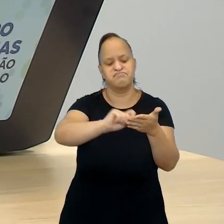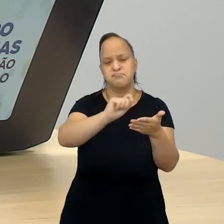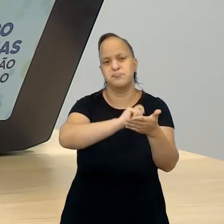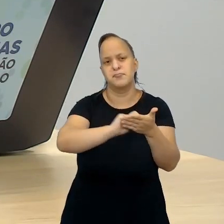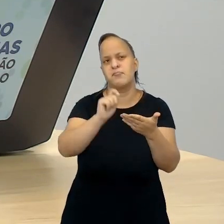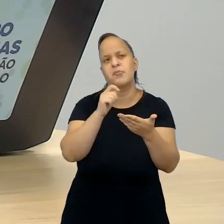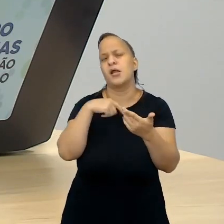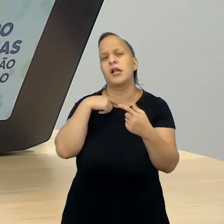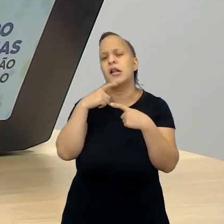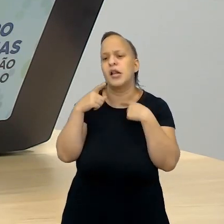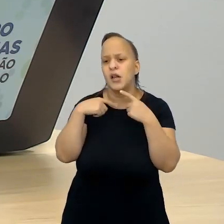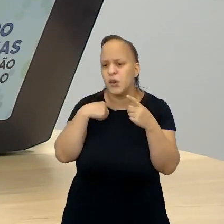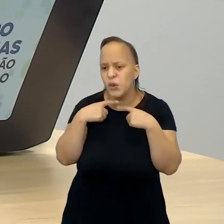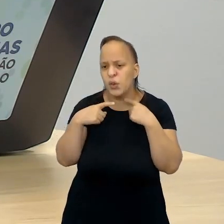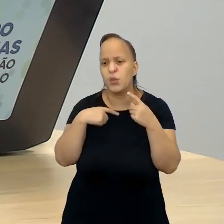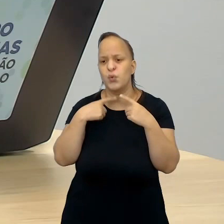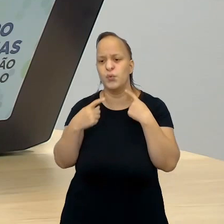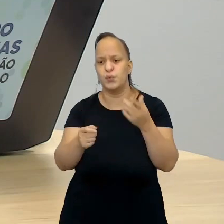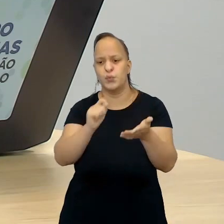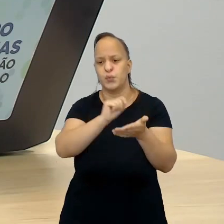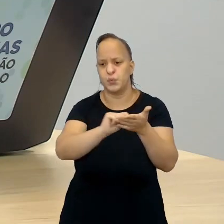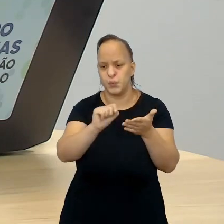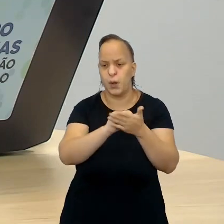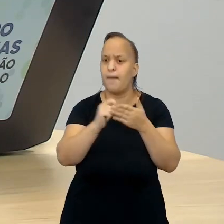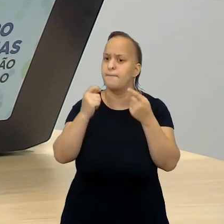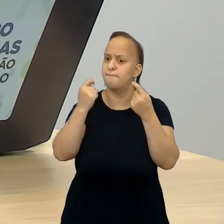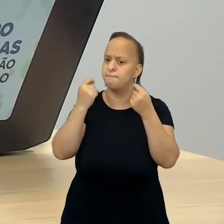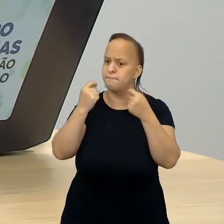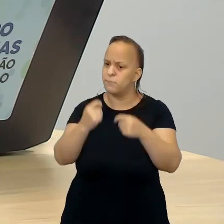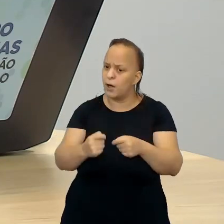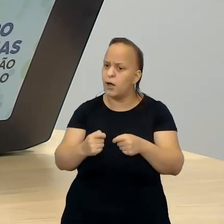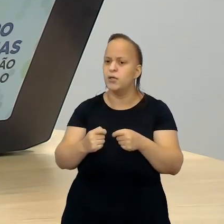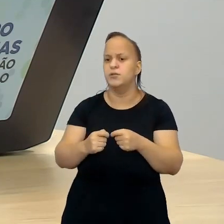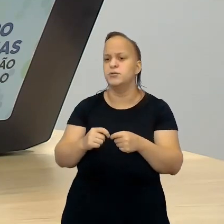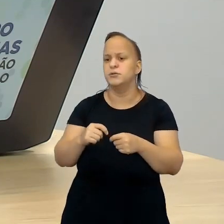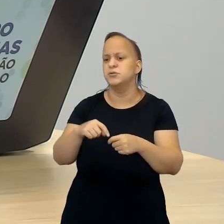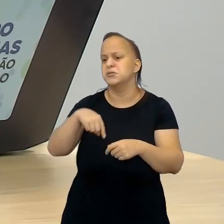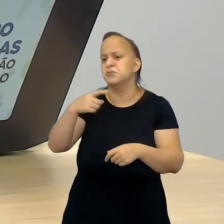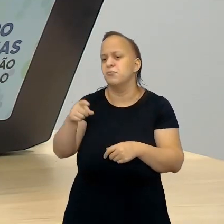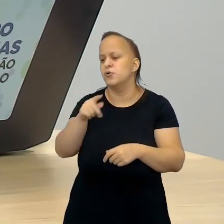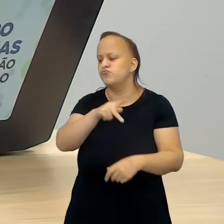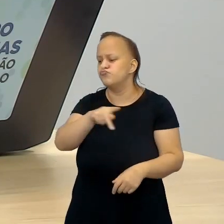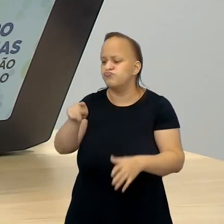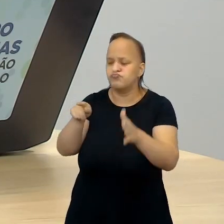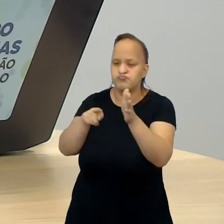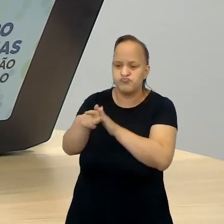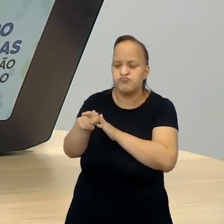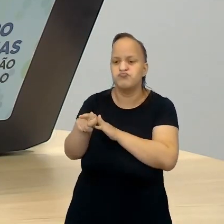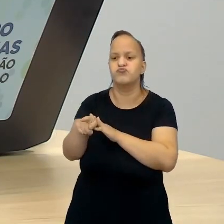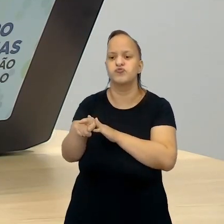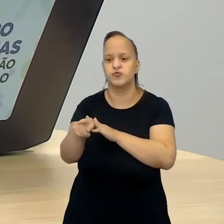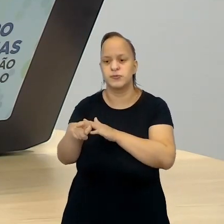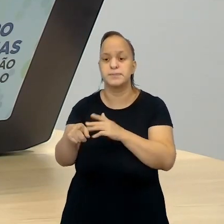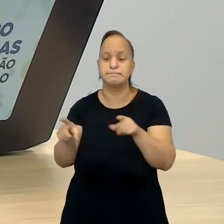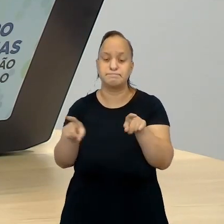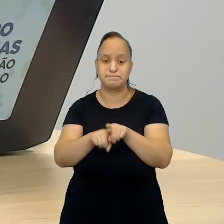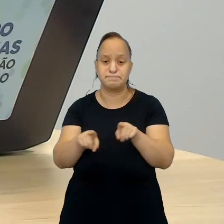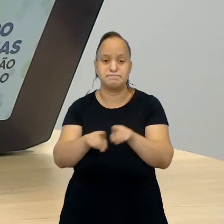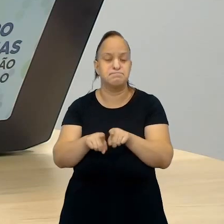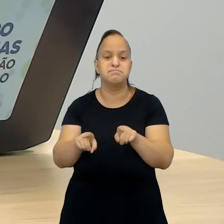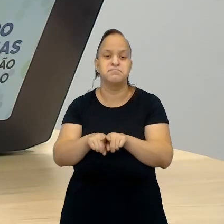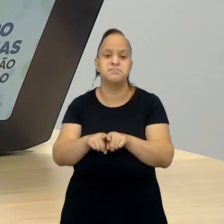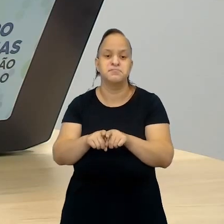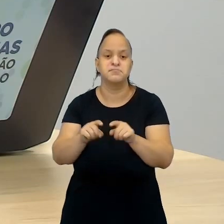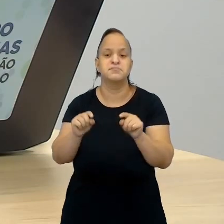indagações que se queira fazer ao professor, né? Reflexões sobre as formas e como o grupo está trabalhando,